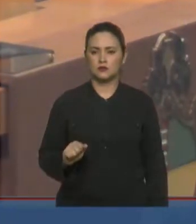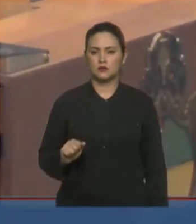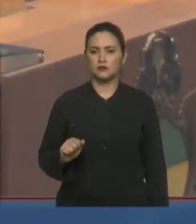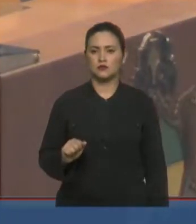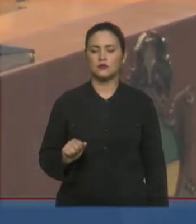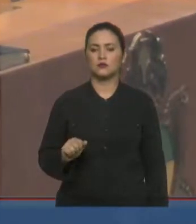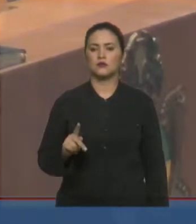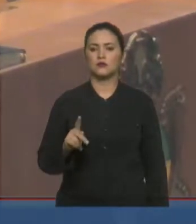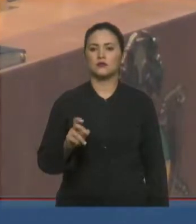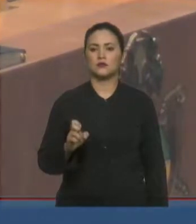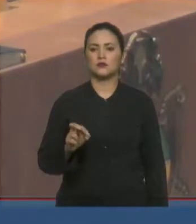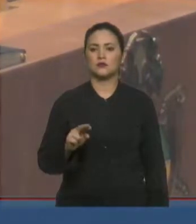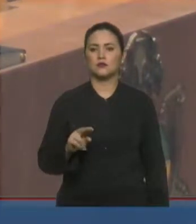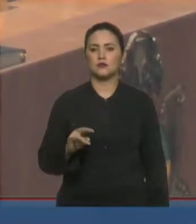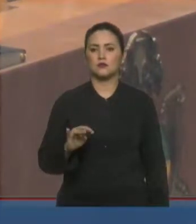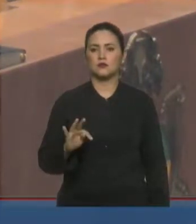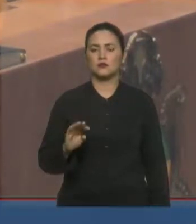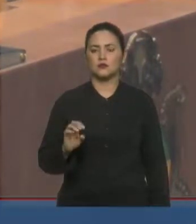APOTEC.